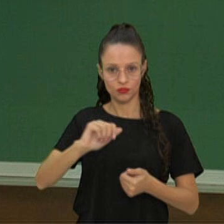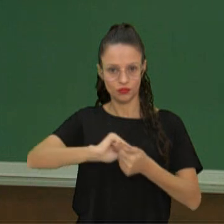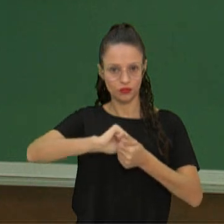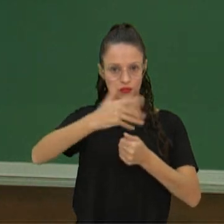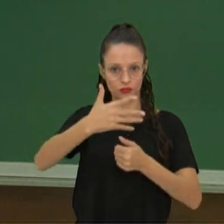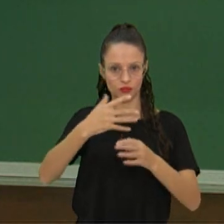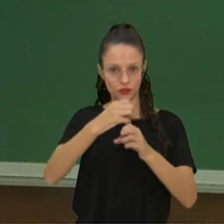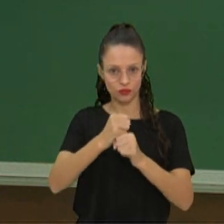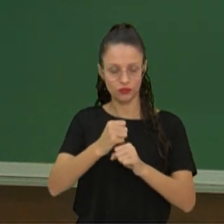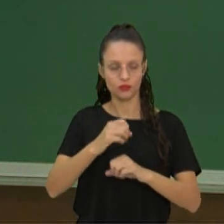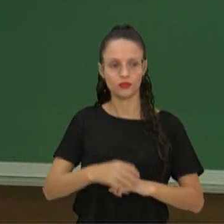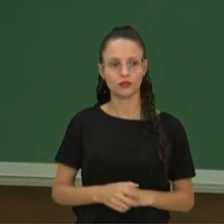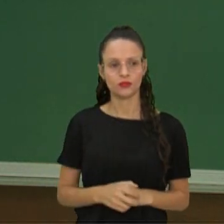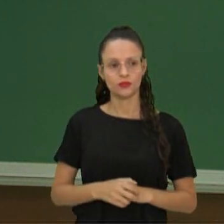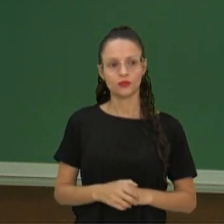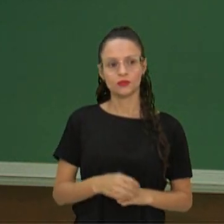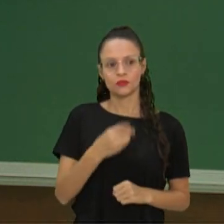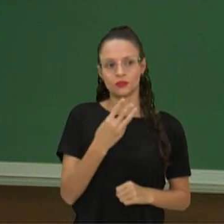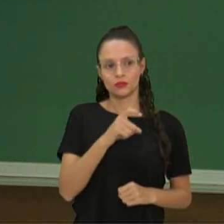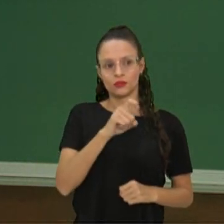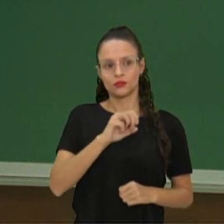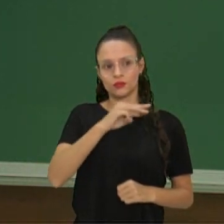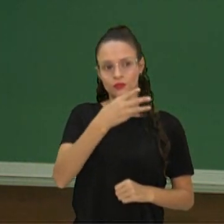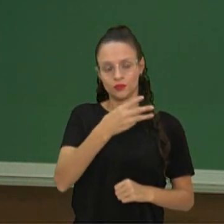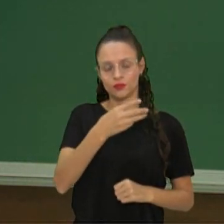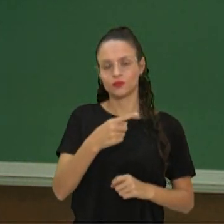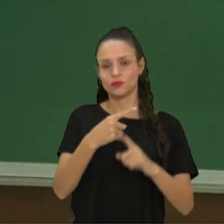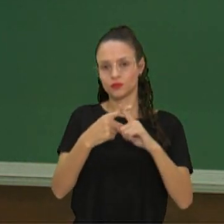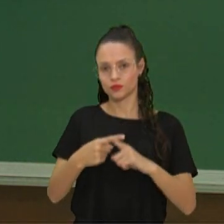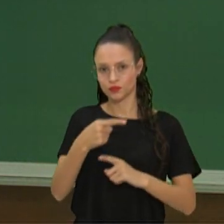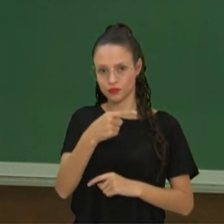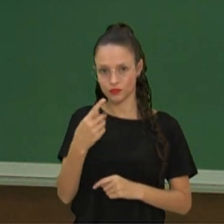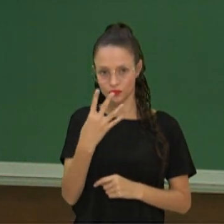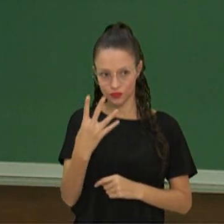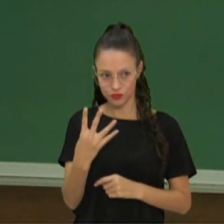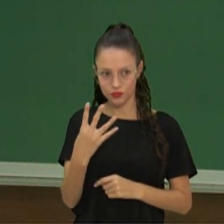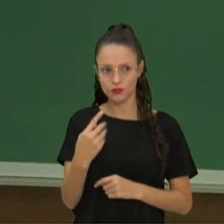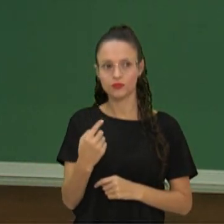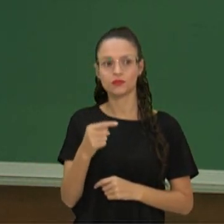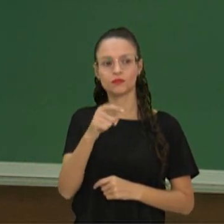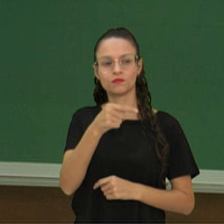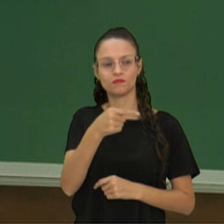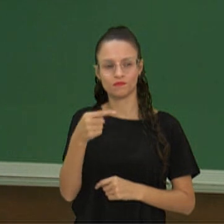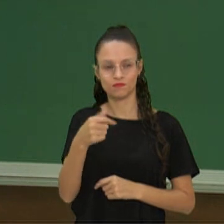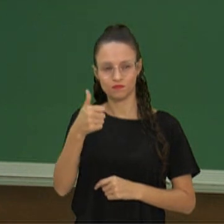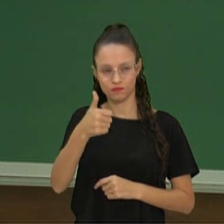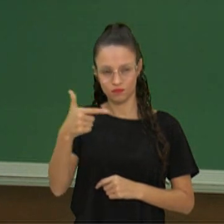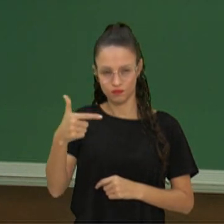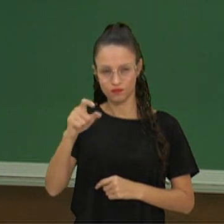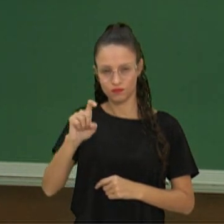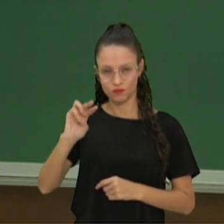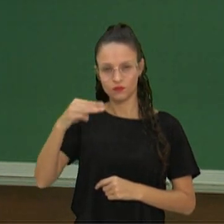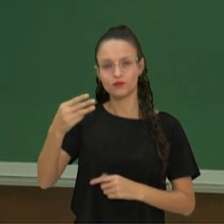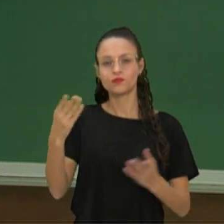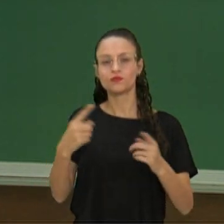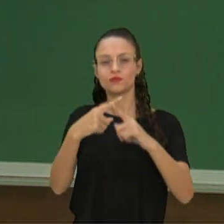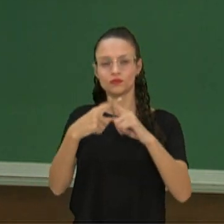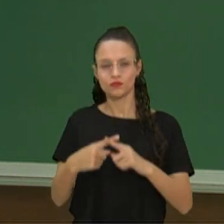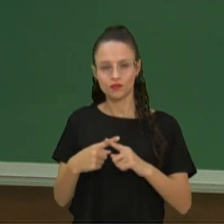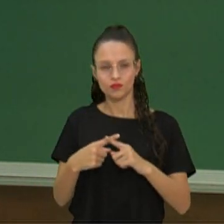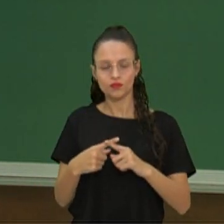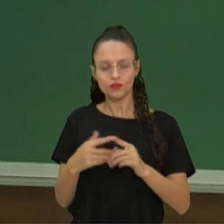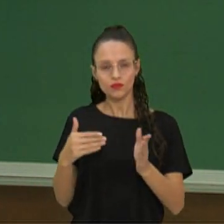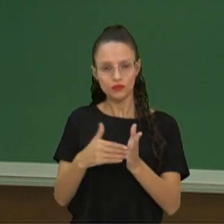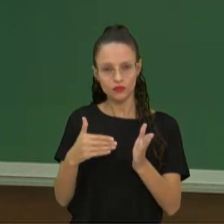expoentes. 3x ao cubo vezes menos 4 dá menos 12x ao cubo. Beleza? Agora é só multiplicar pelo